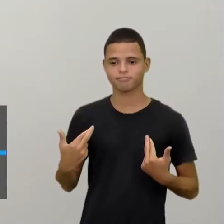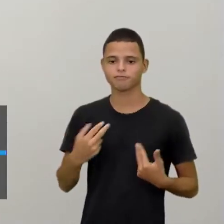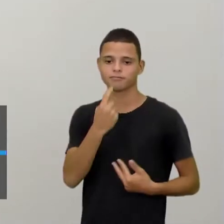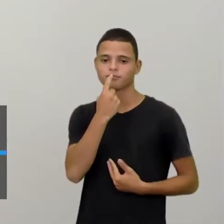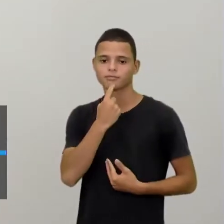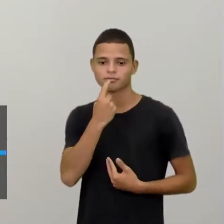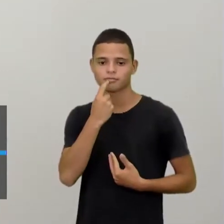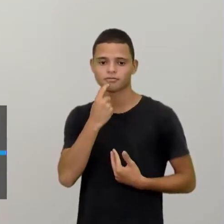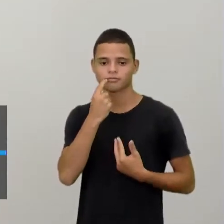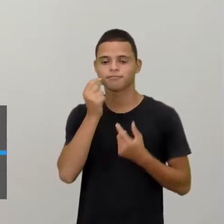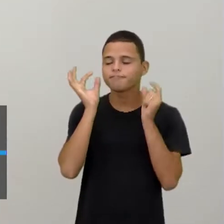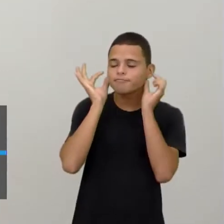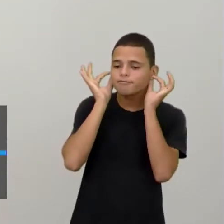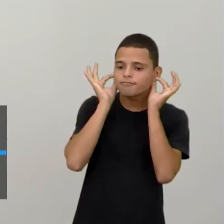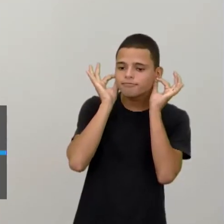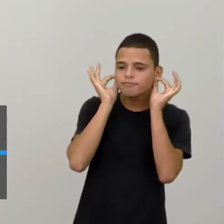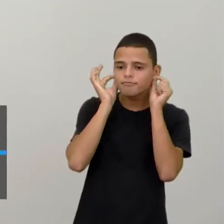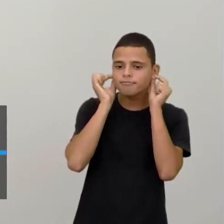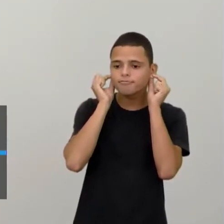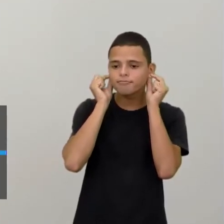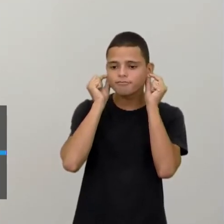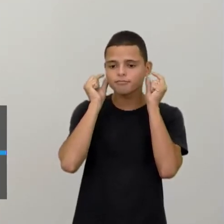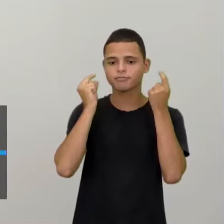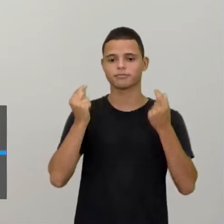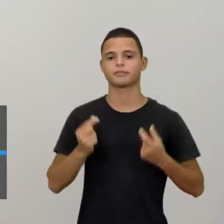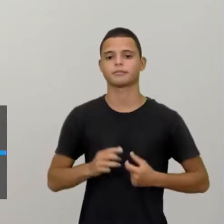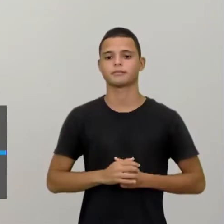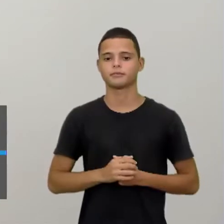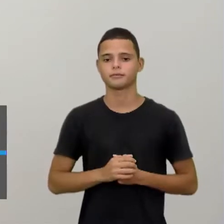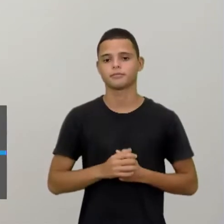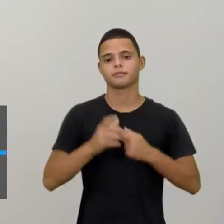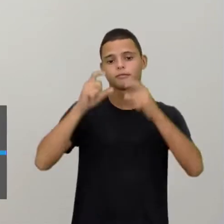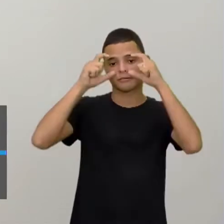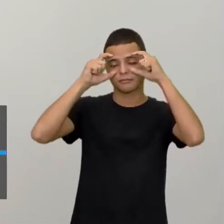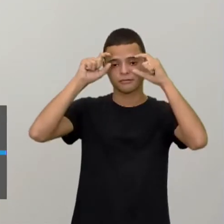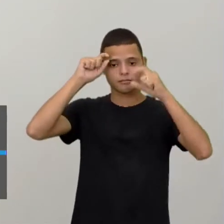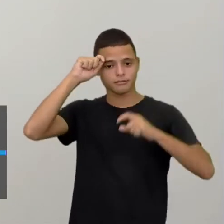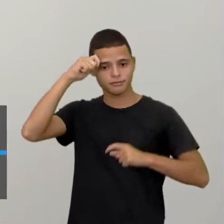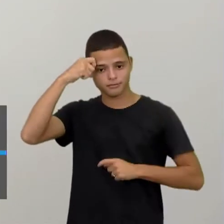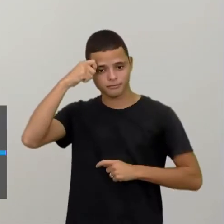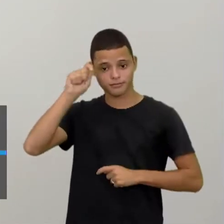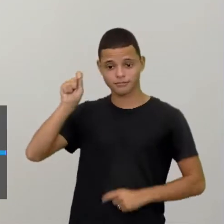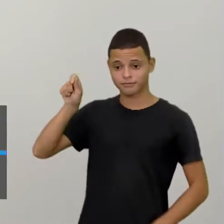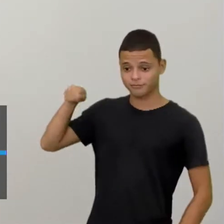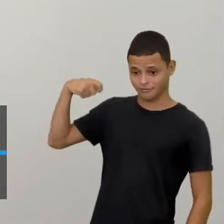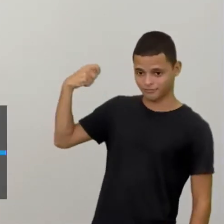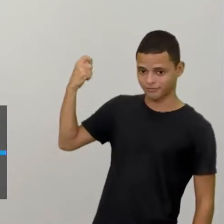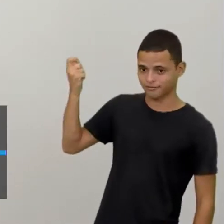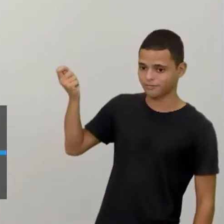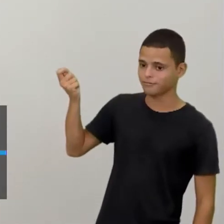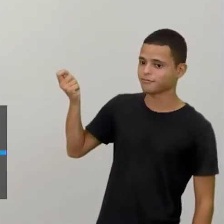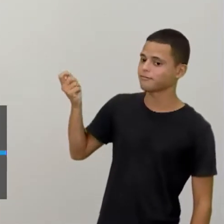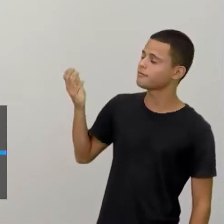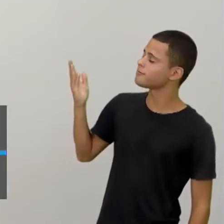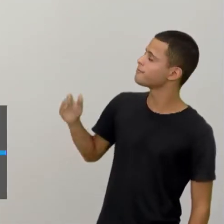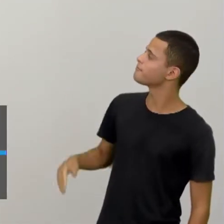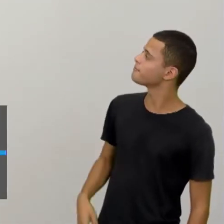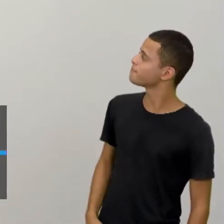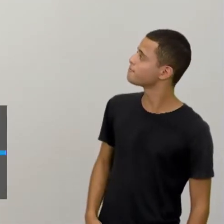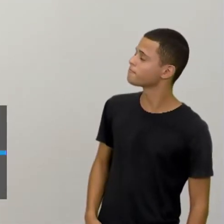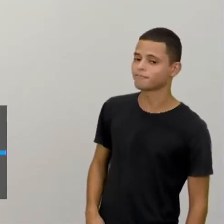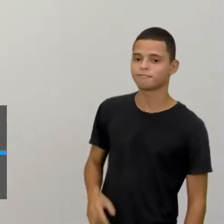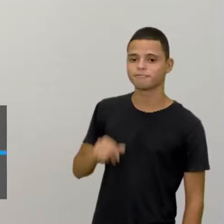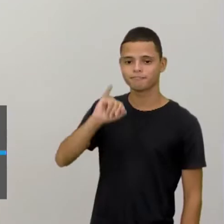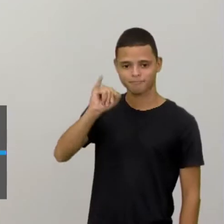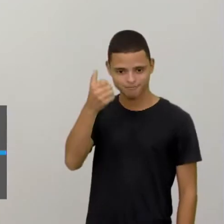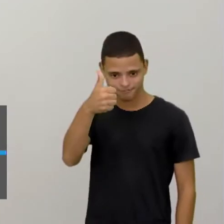uso brinco, é um brinco grande assim, né, uma argola, óculos preto. O meu sinal é parecido com o seu, só que esse é um J, né? É J mesmo,